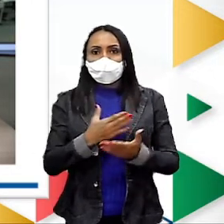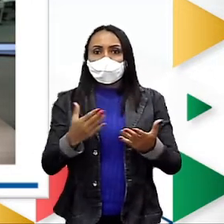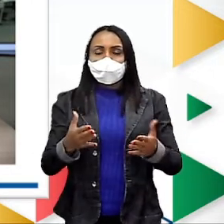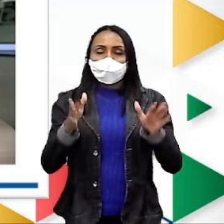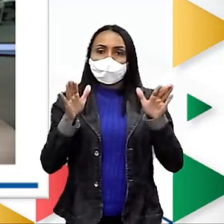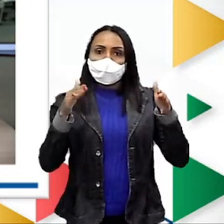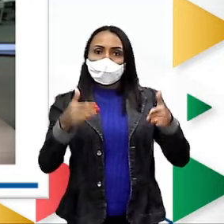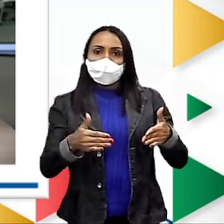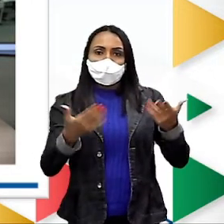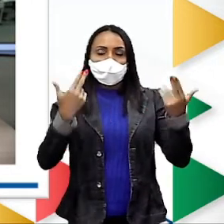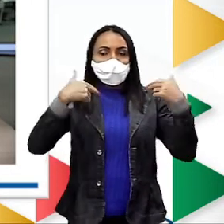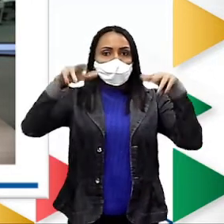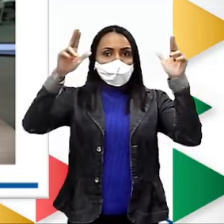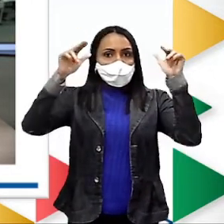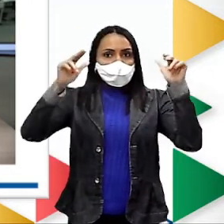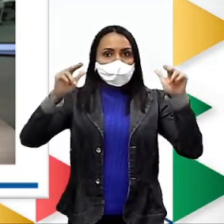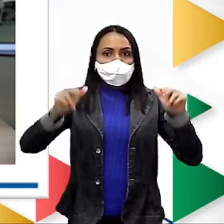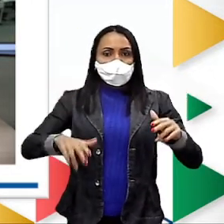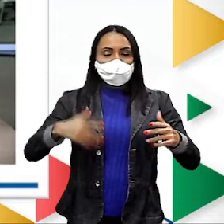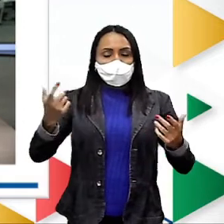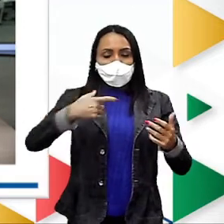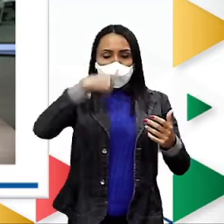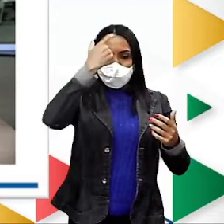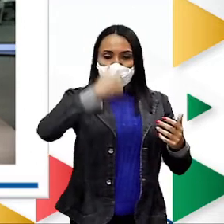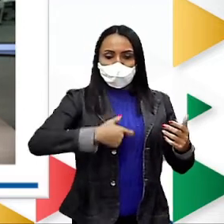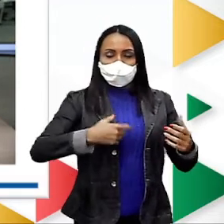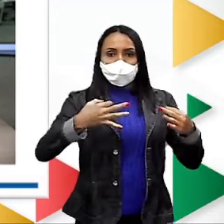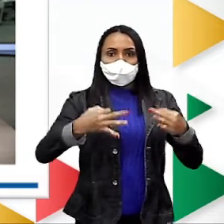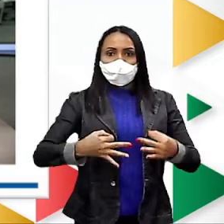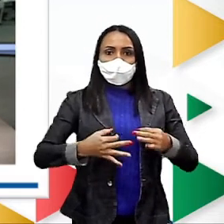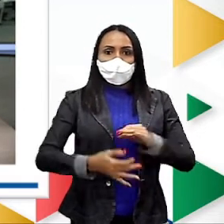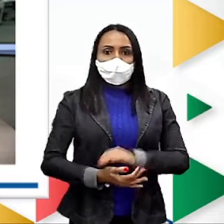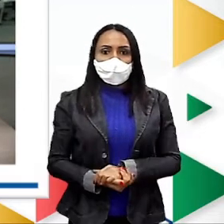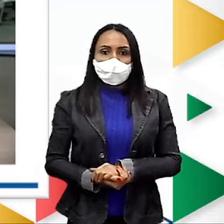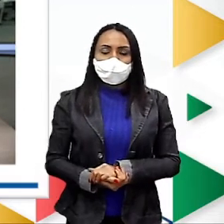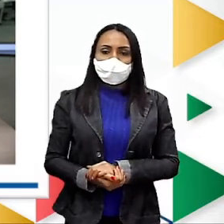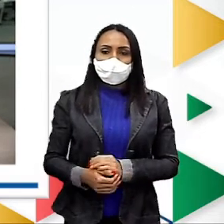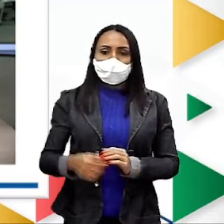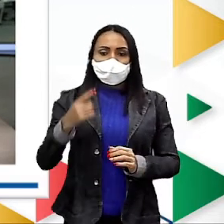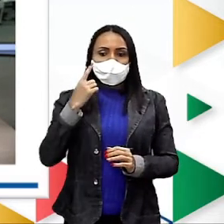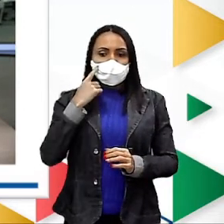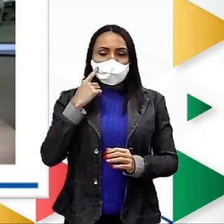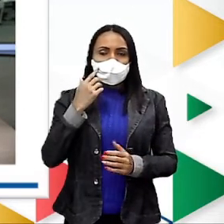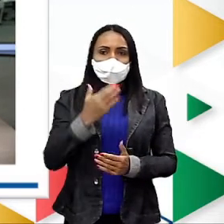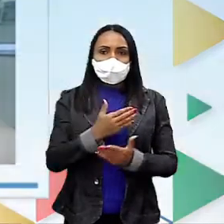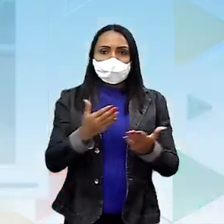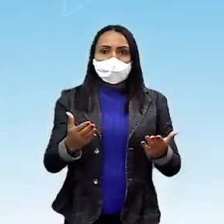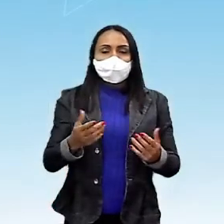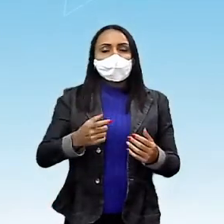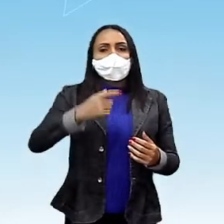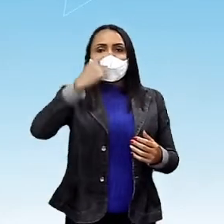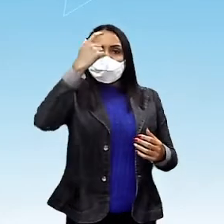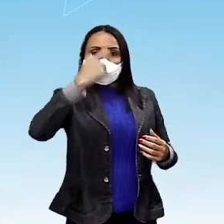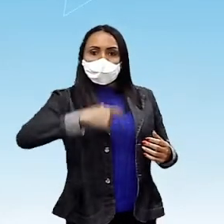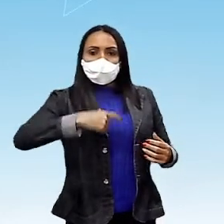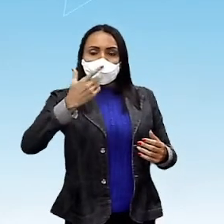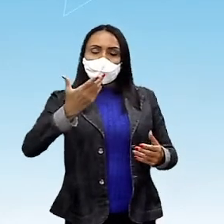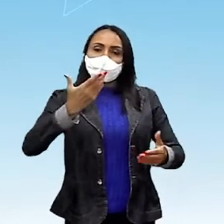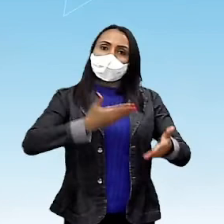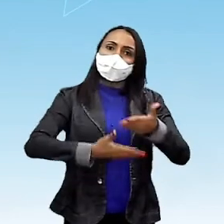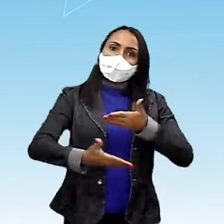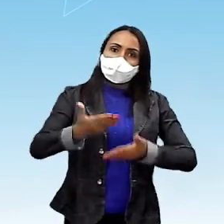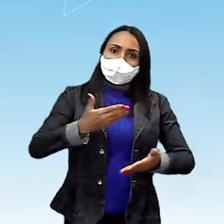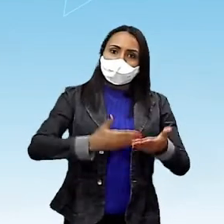o assunto, ter postura adequada e é mediante a questão do perfil da